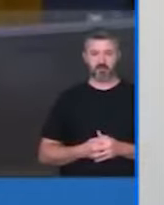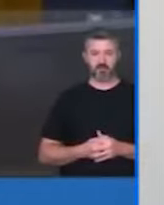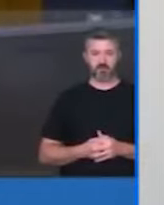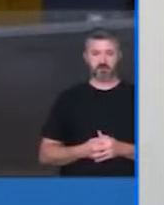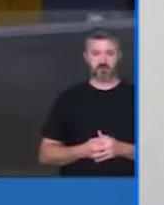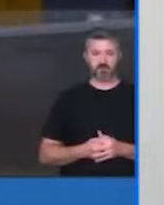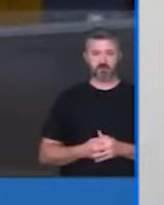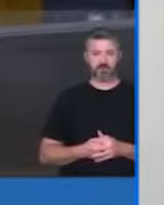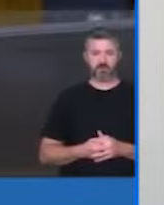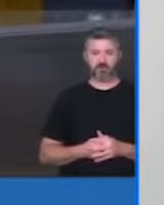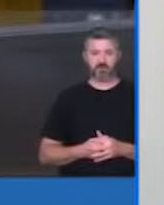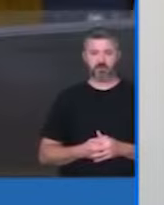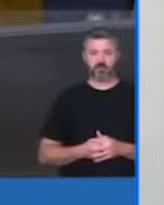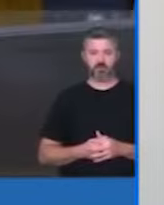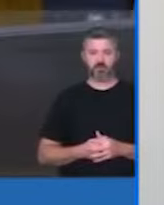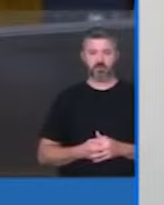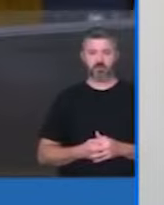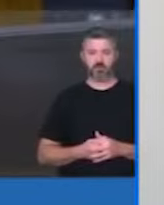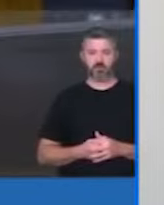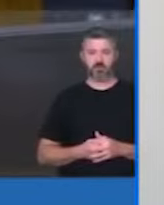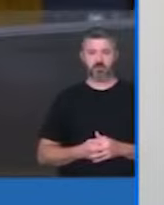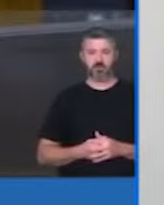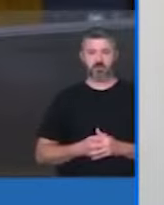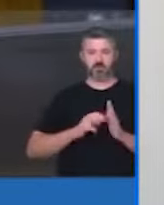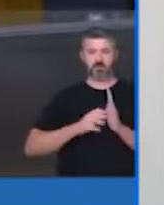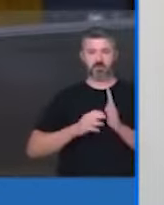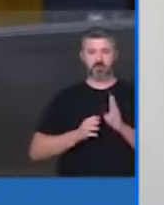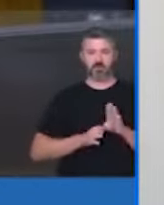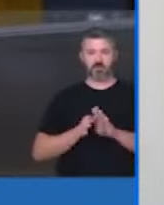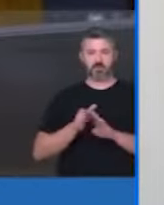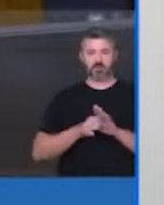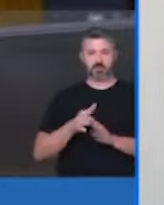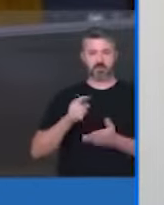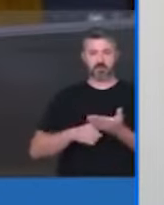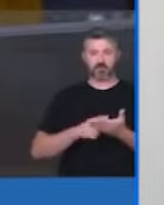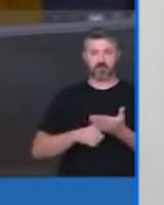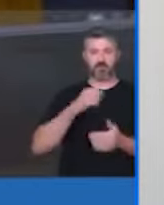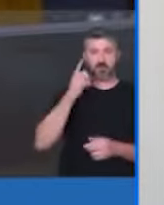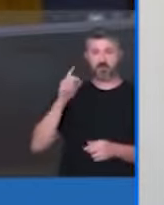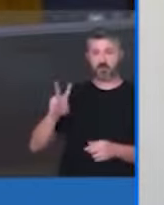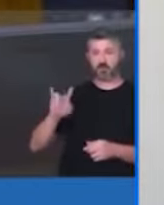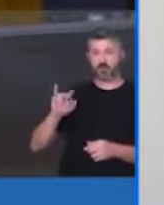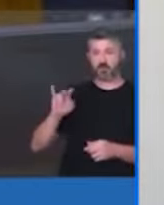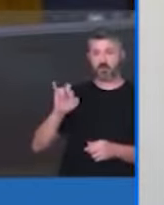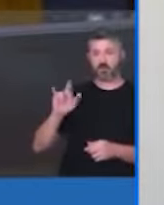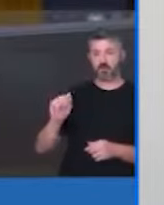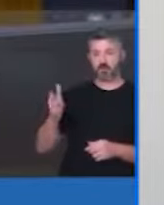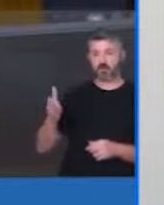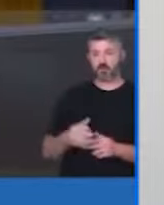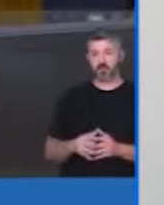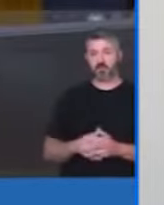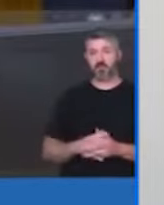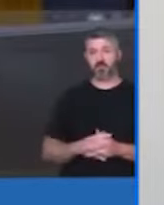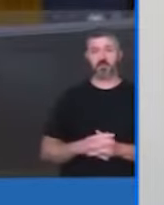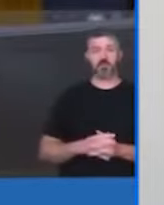gente está falando, é sobre tu criminalizar a vida de mulheres que hoje não tem, hoje assim, pela